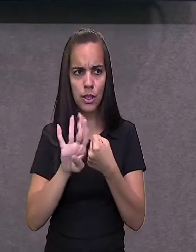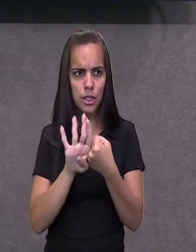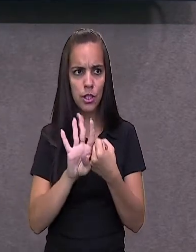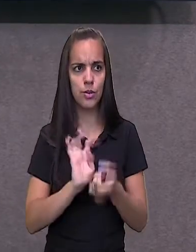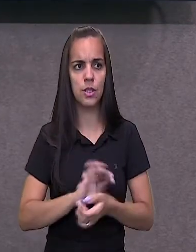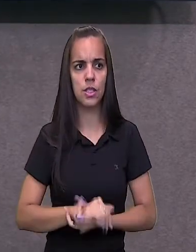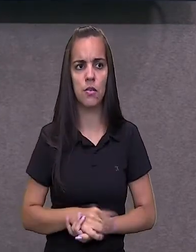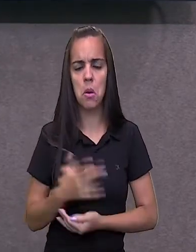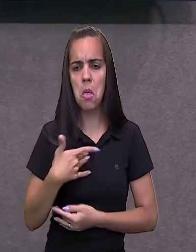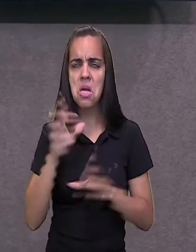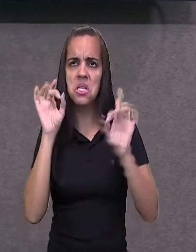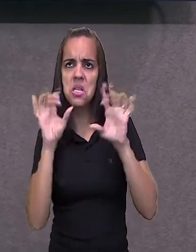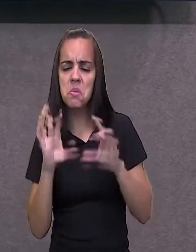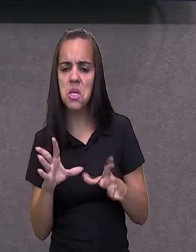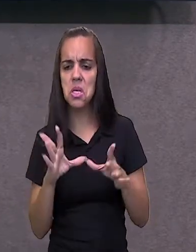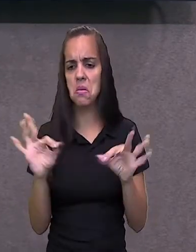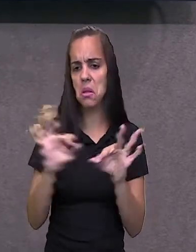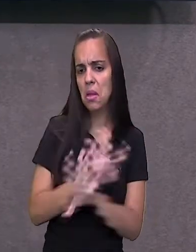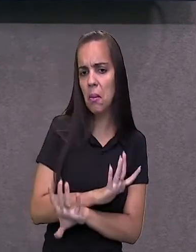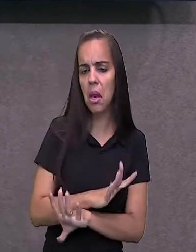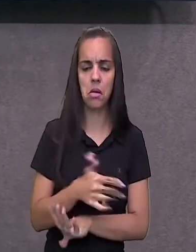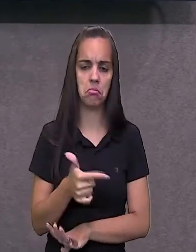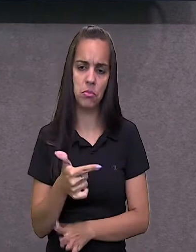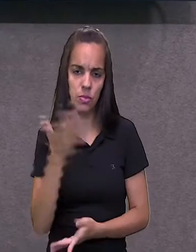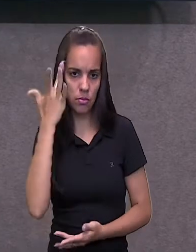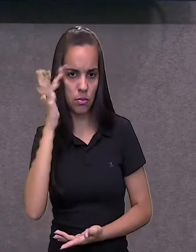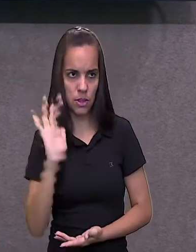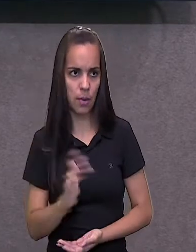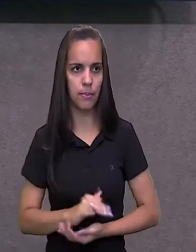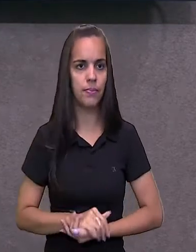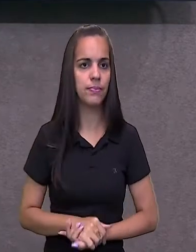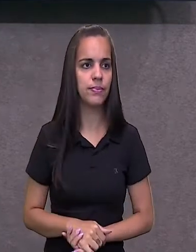definido, se é específico, se é exclusivo ou não.